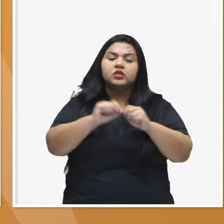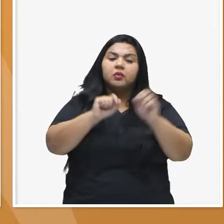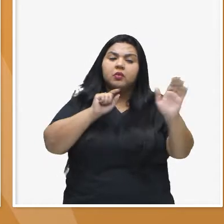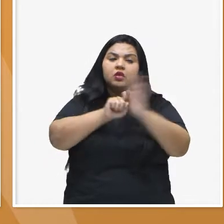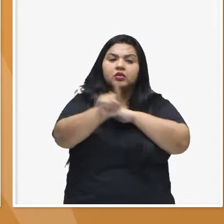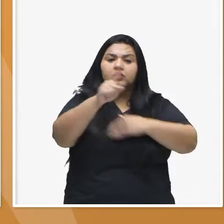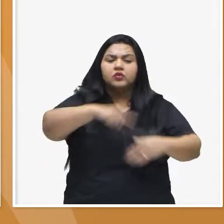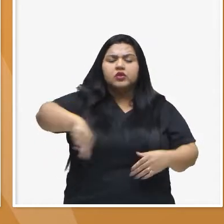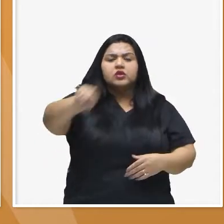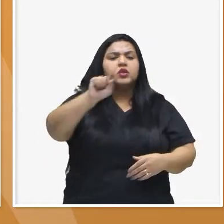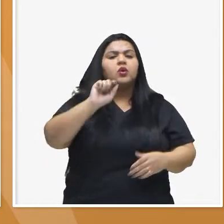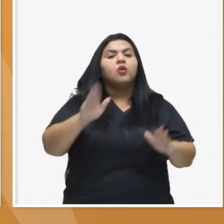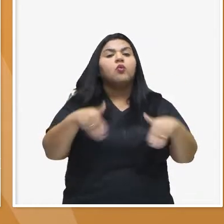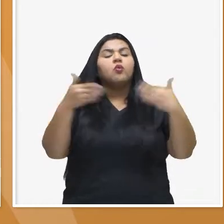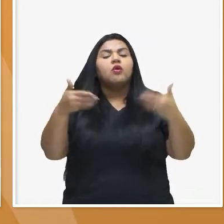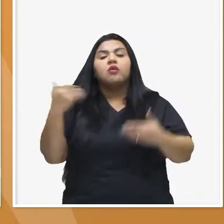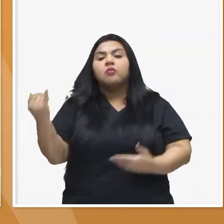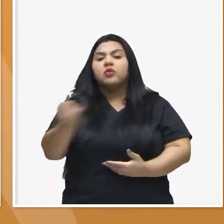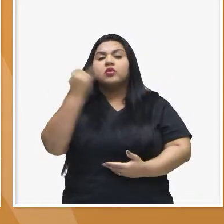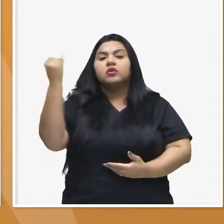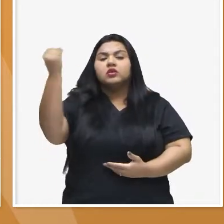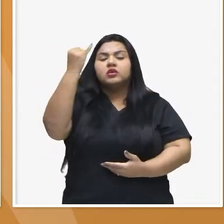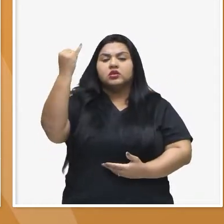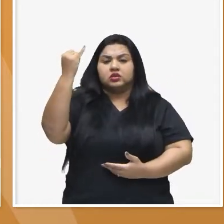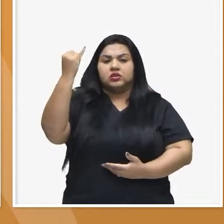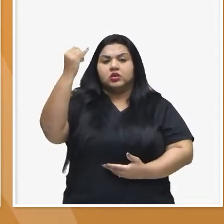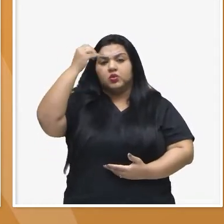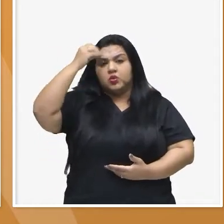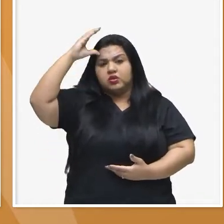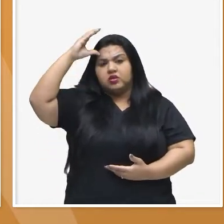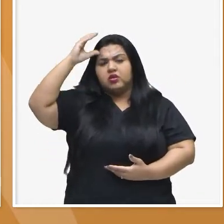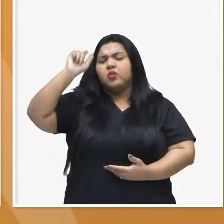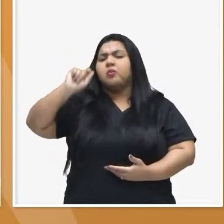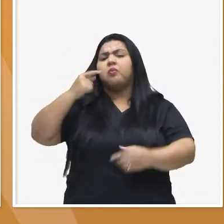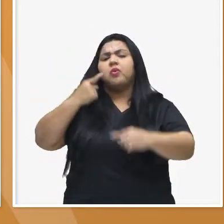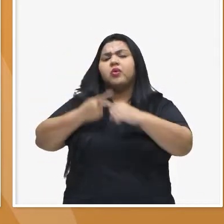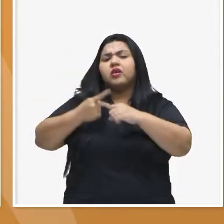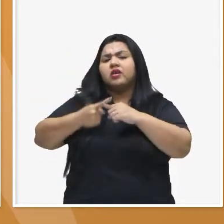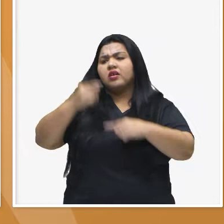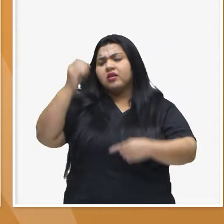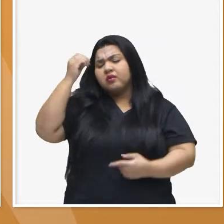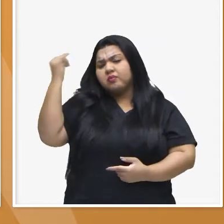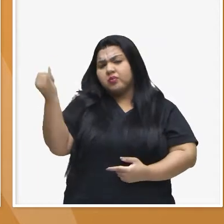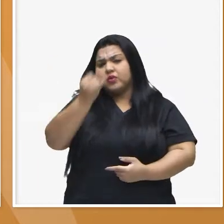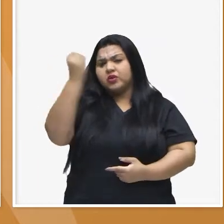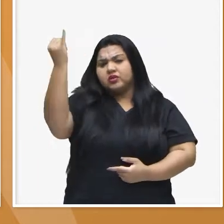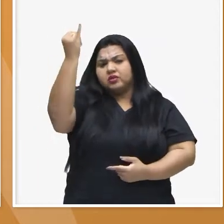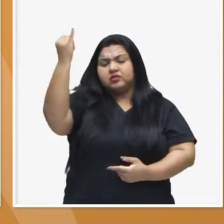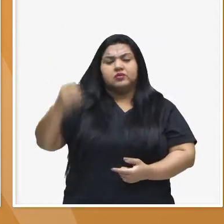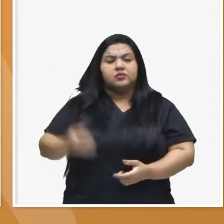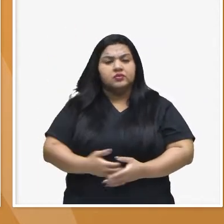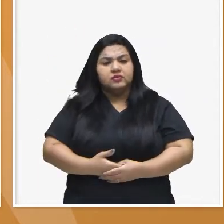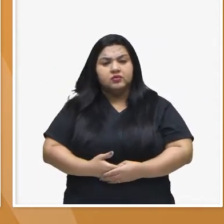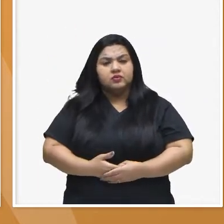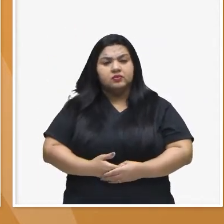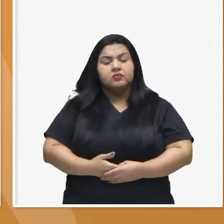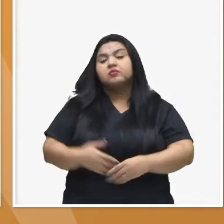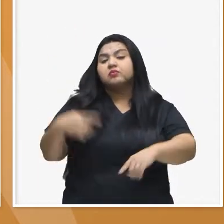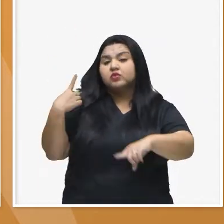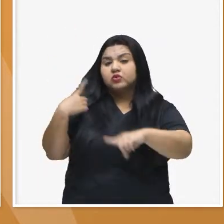vocês, qual a importância do conhecimento, Por que ele é importante? E por